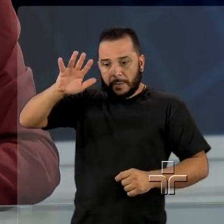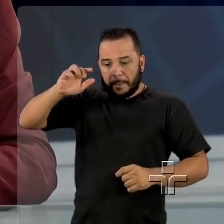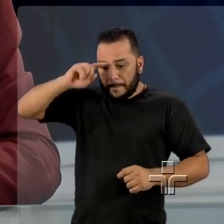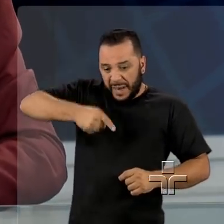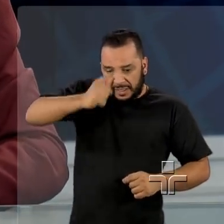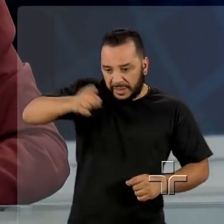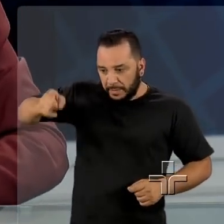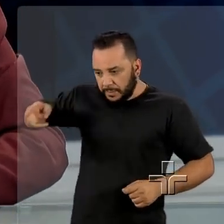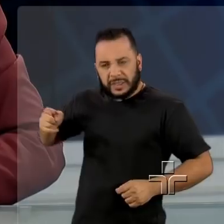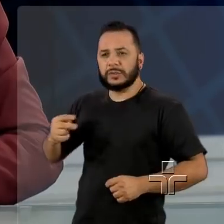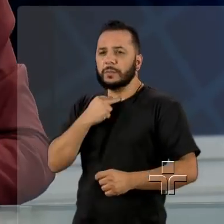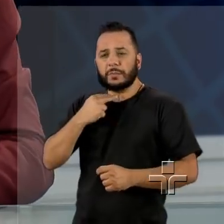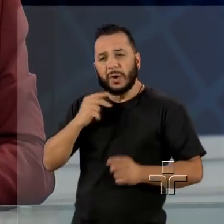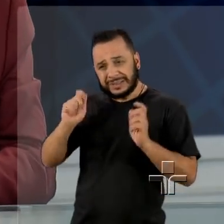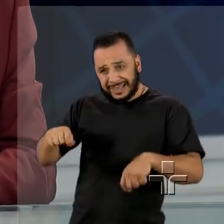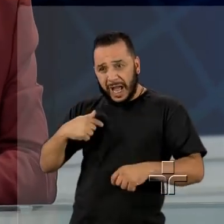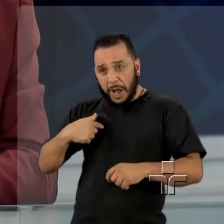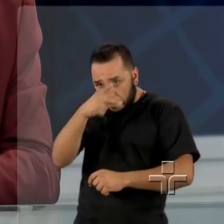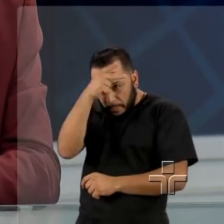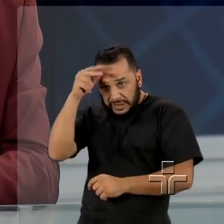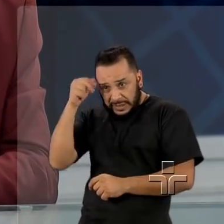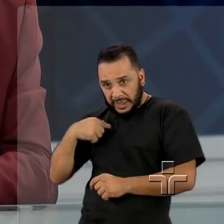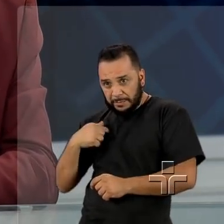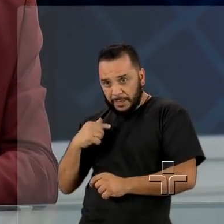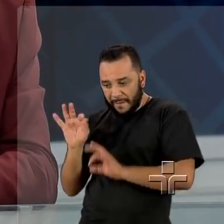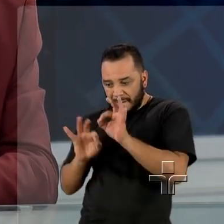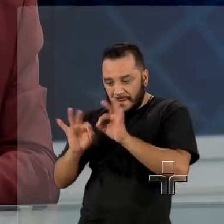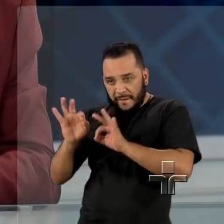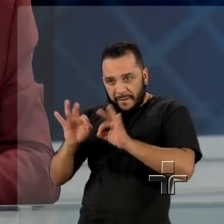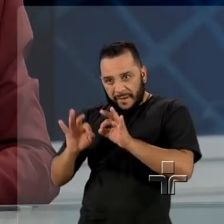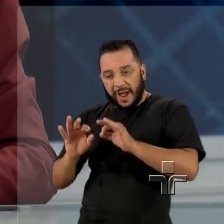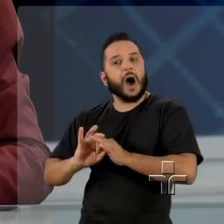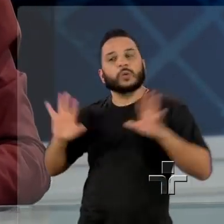se tivesse concorrência, ela tivesse que concorrer como qualquer outra, não tivesse